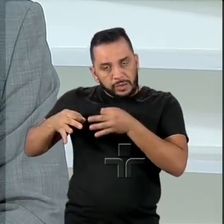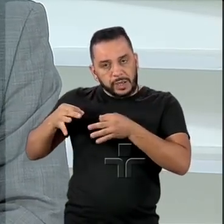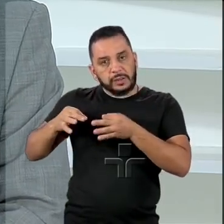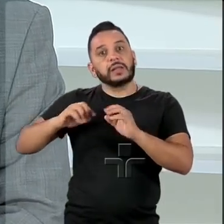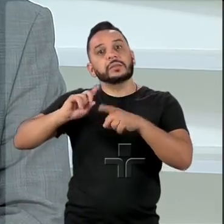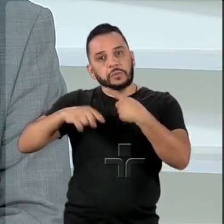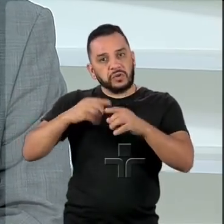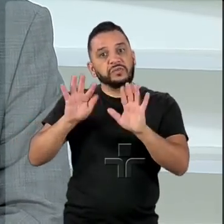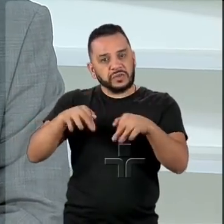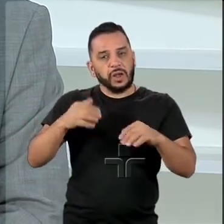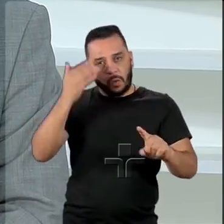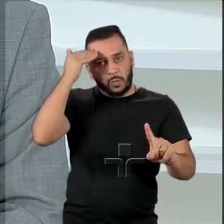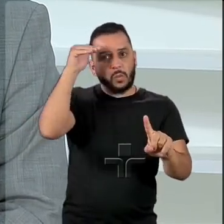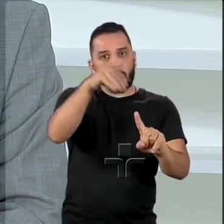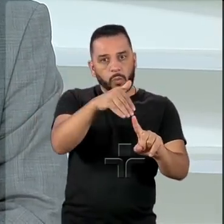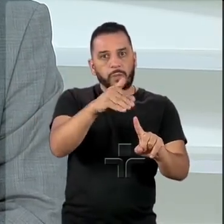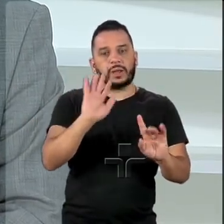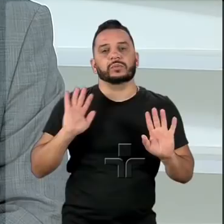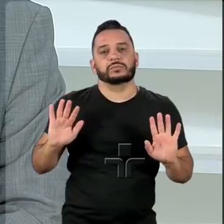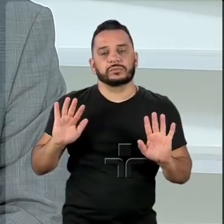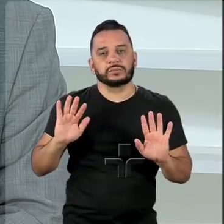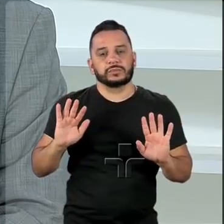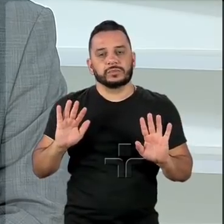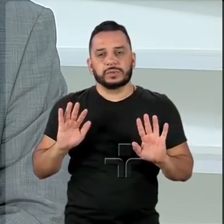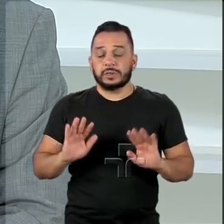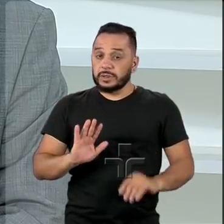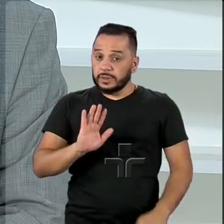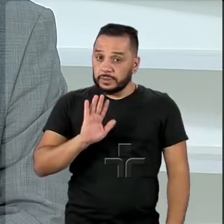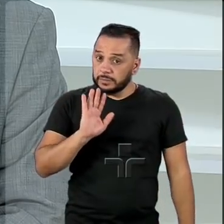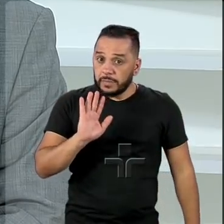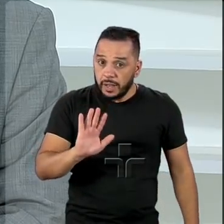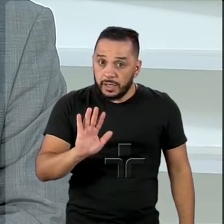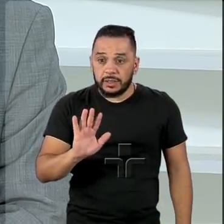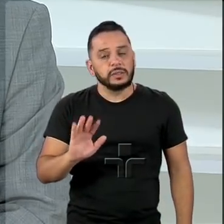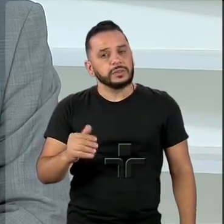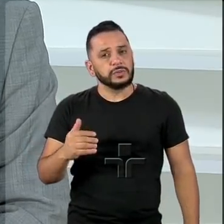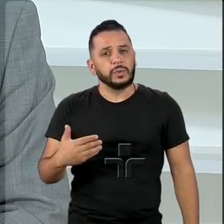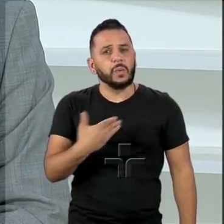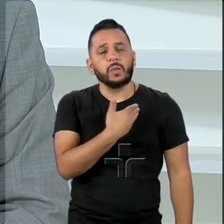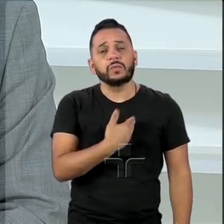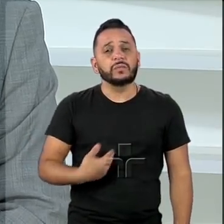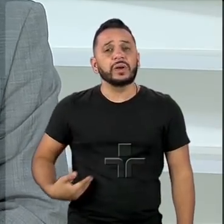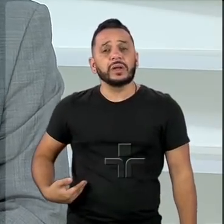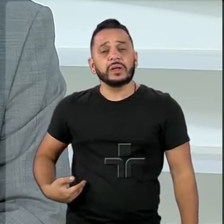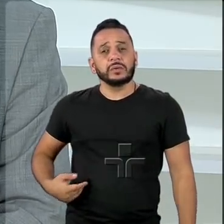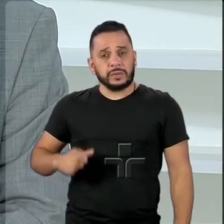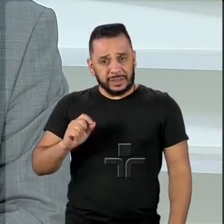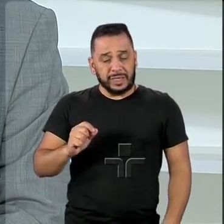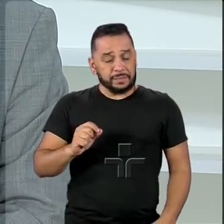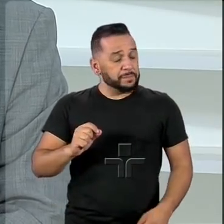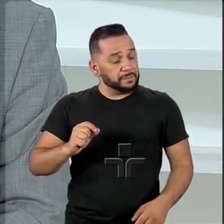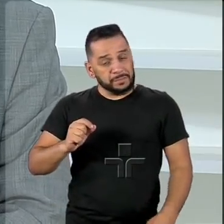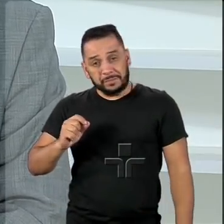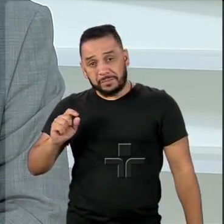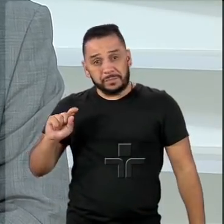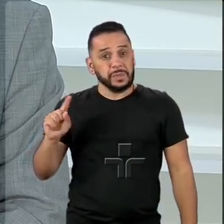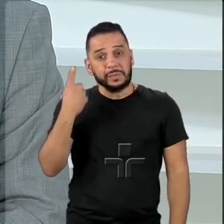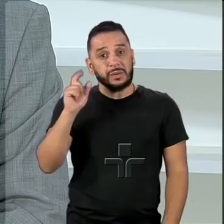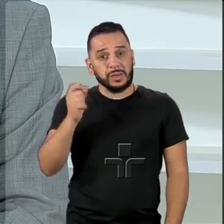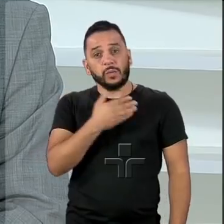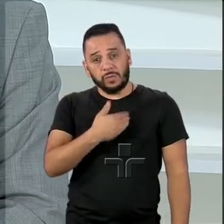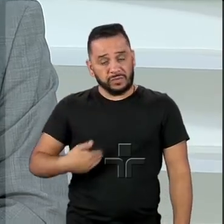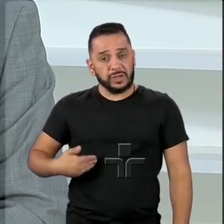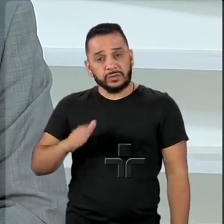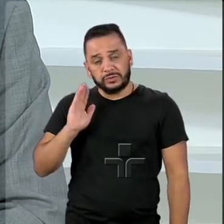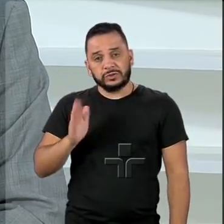Constituição, parece claro que o Estado só tem o poder de punir depois que ele próprio Estado defina